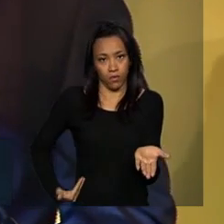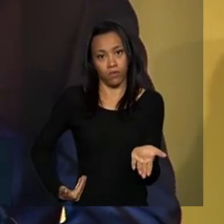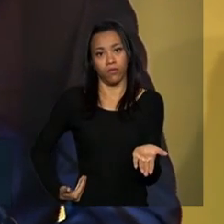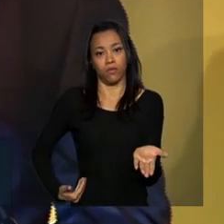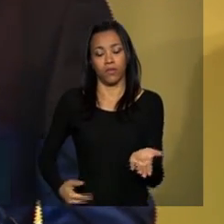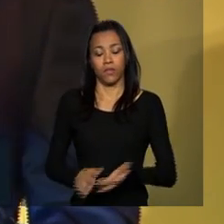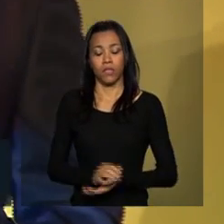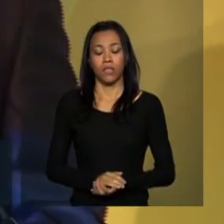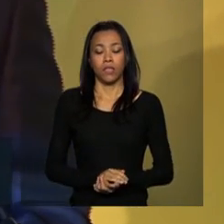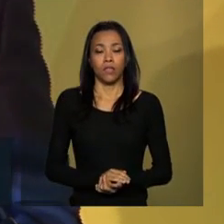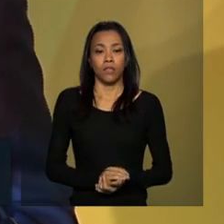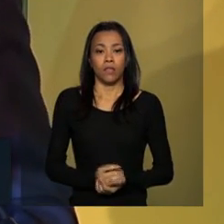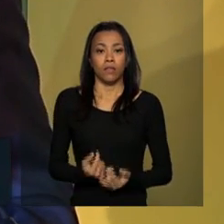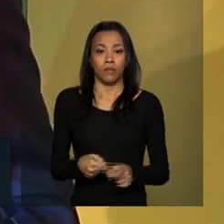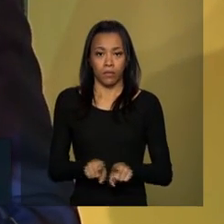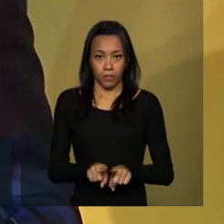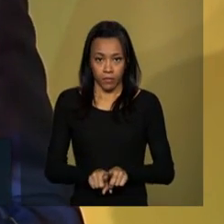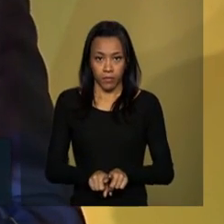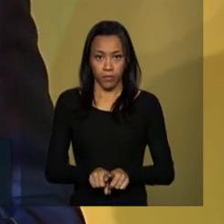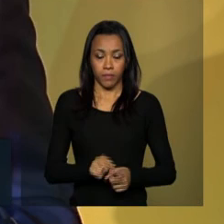Além disto,